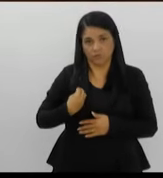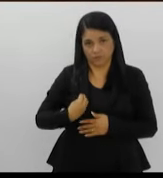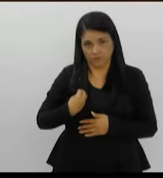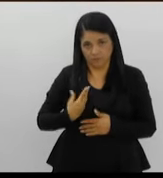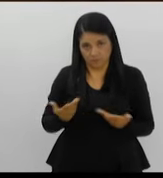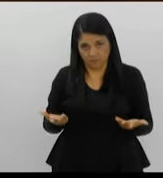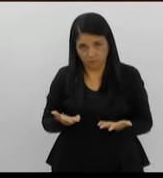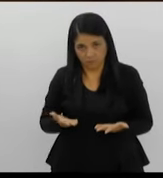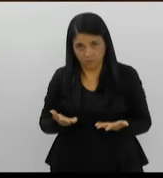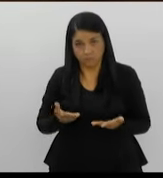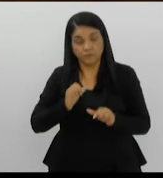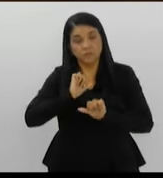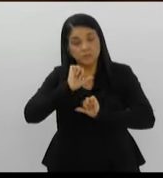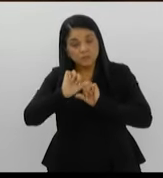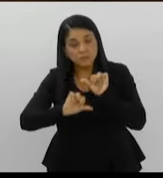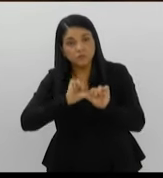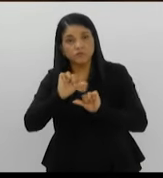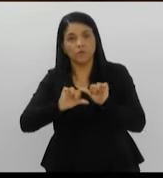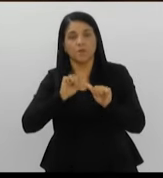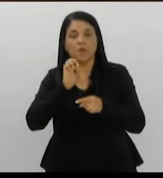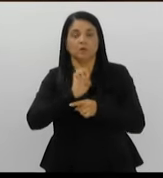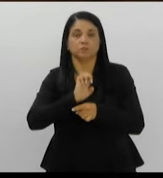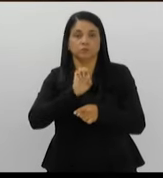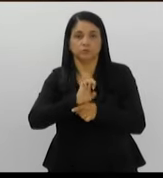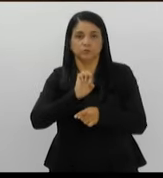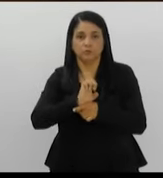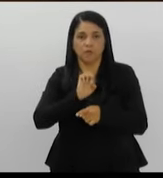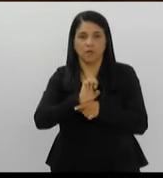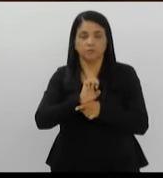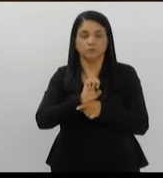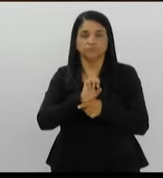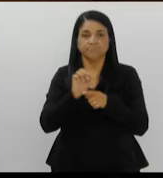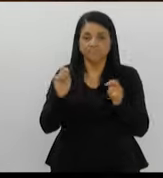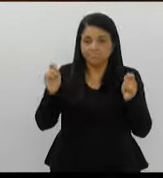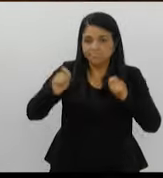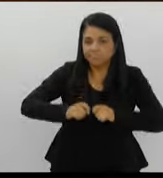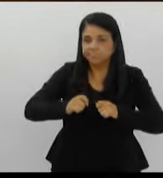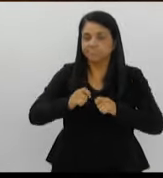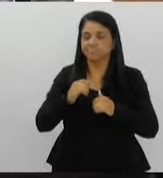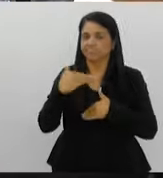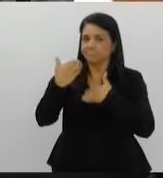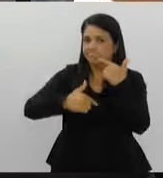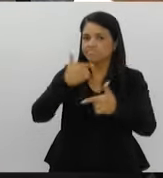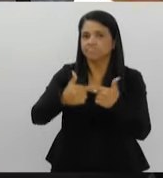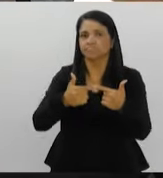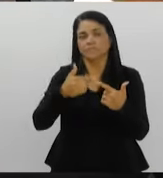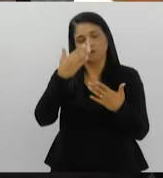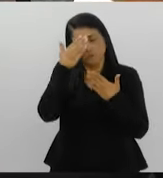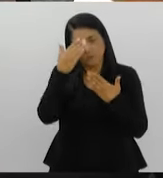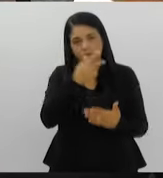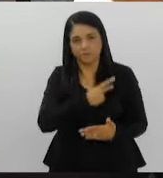forma, transformarmos o nosso estado numa grande potência. Muito obrigado, senhor presidente.